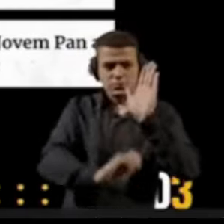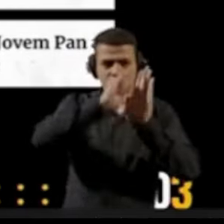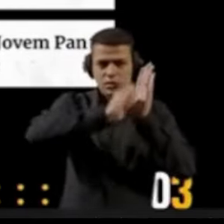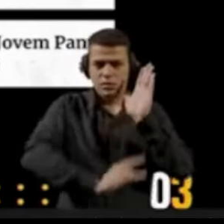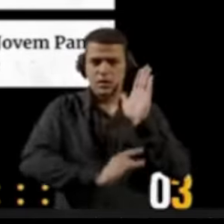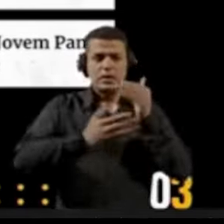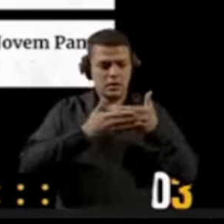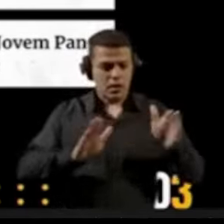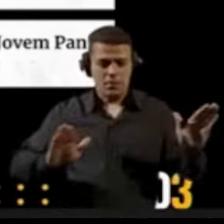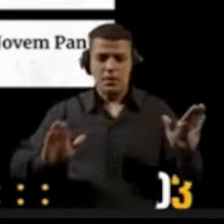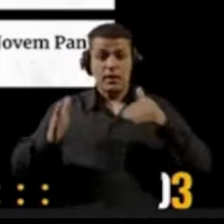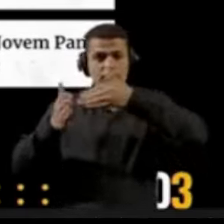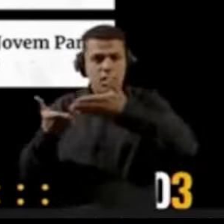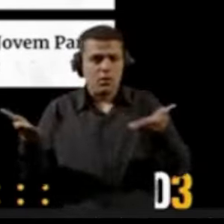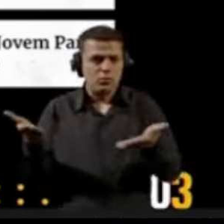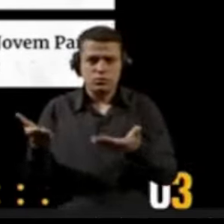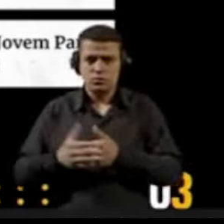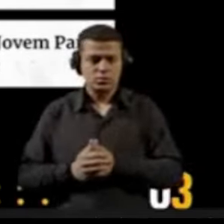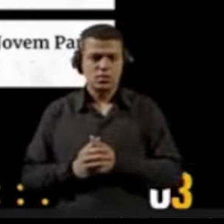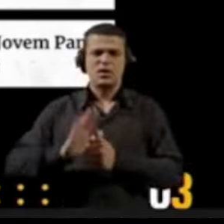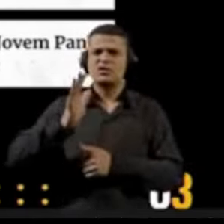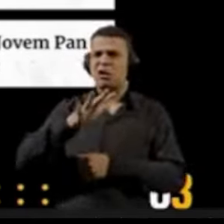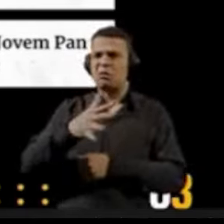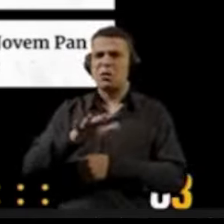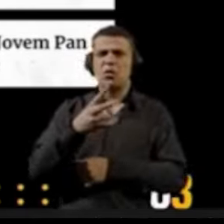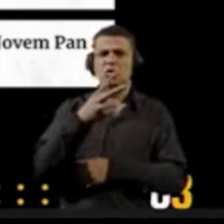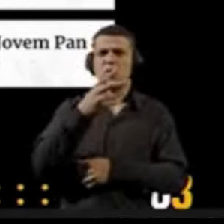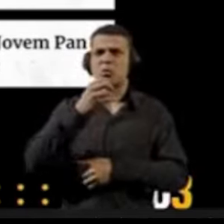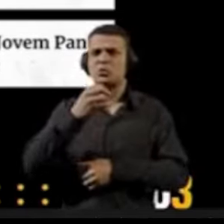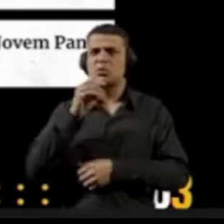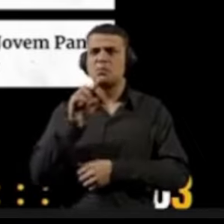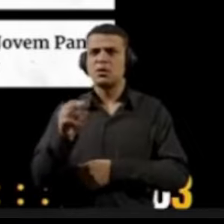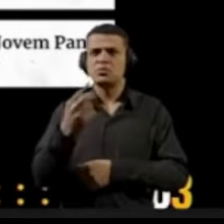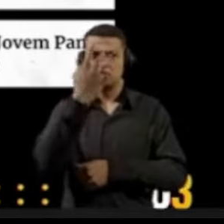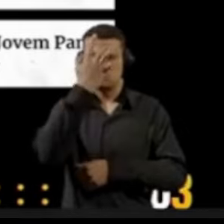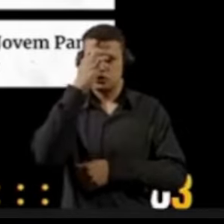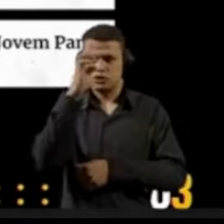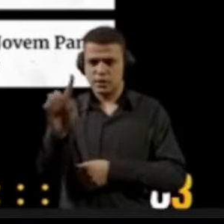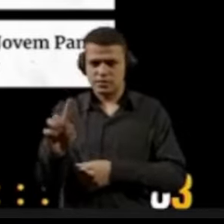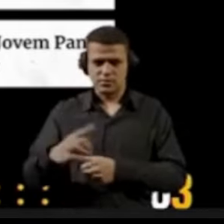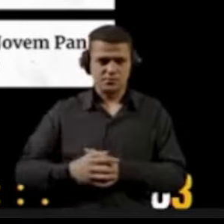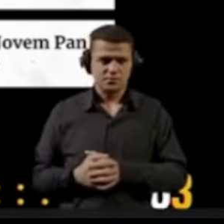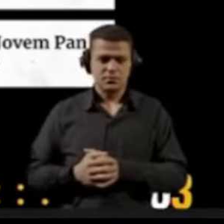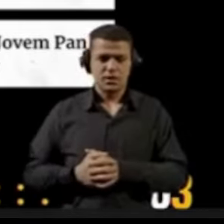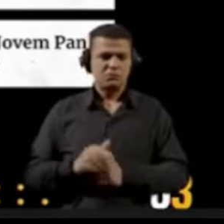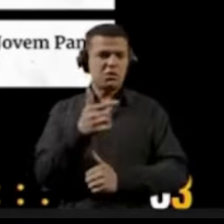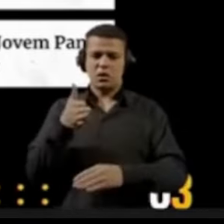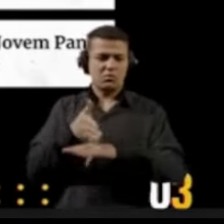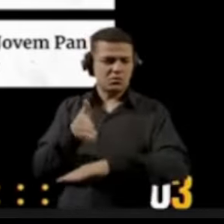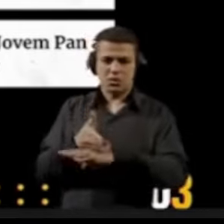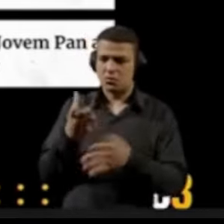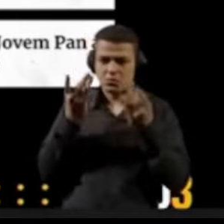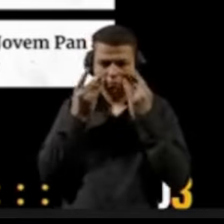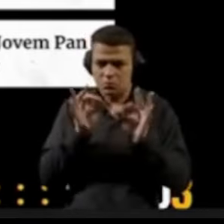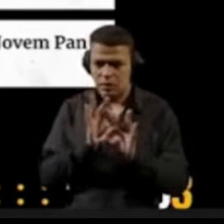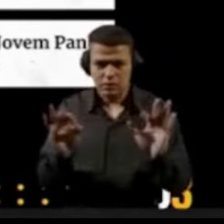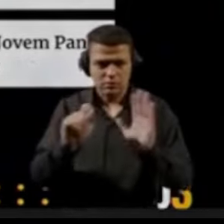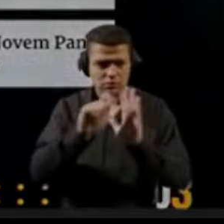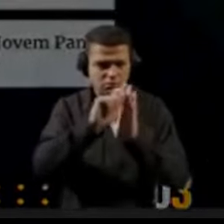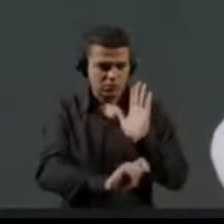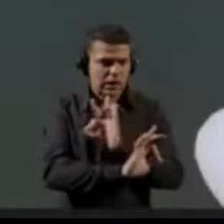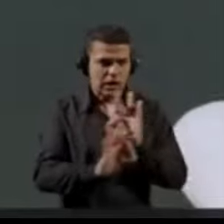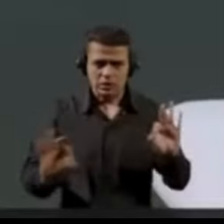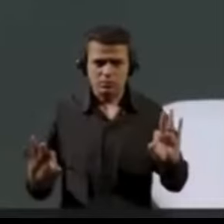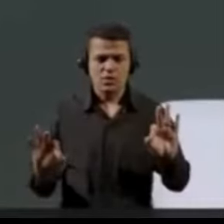gente, está aberto até hoje, já há quase 2.000 dias. É um inquérito que ninguém tem acesso, é um inquérito que